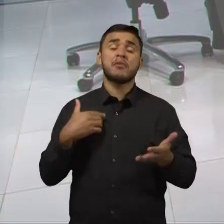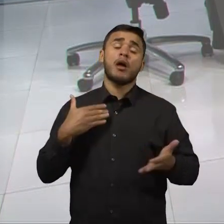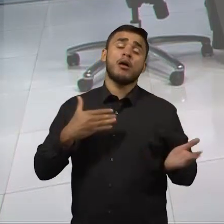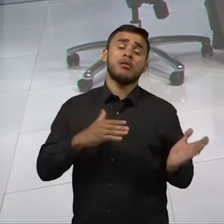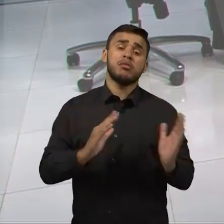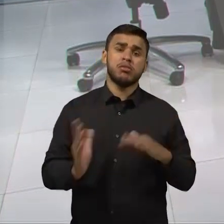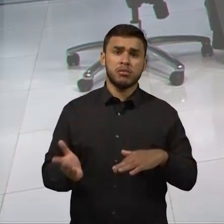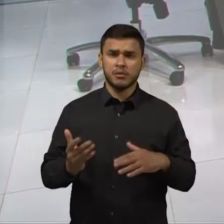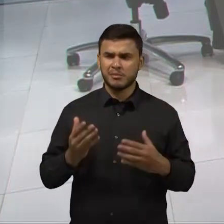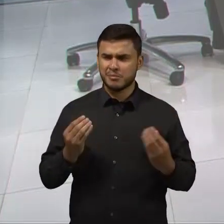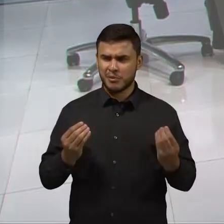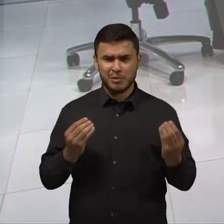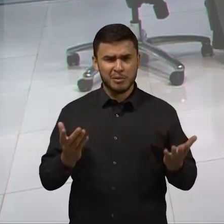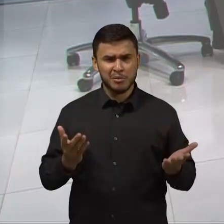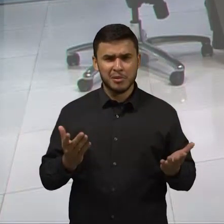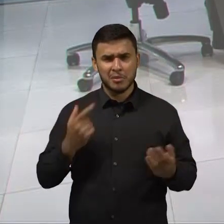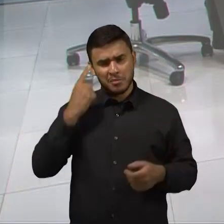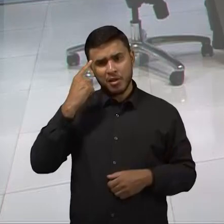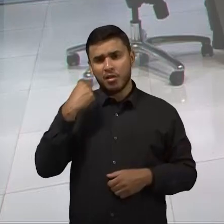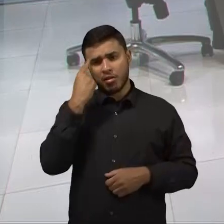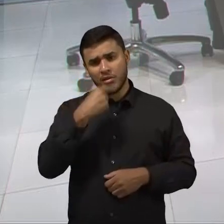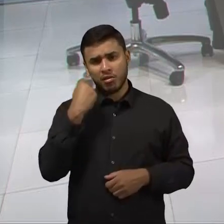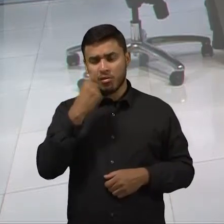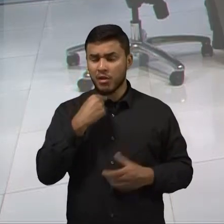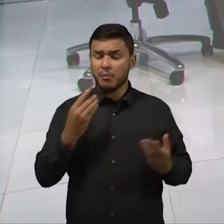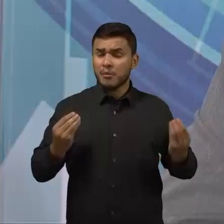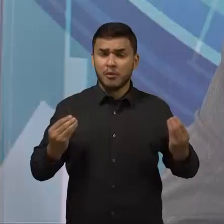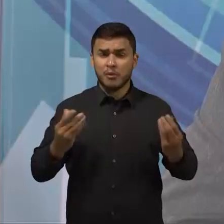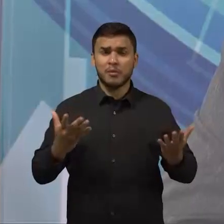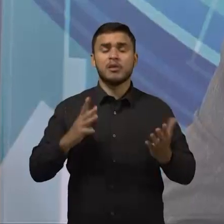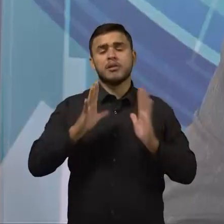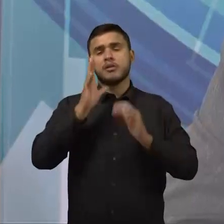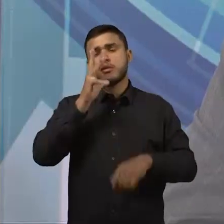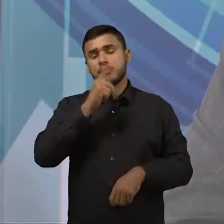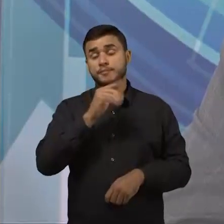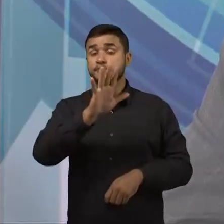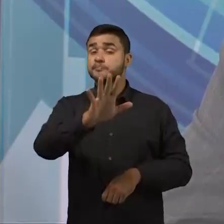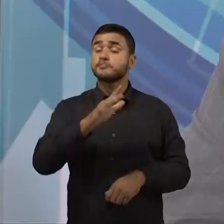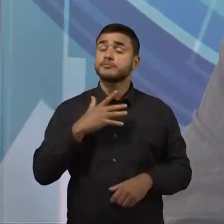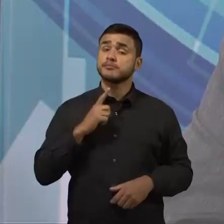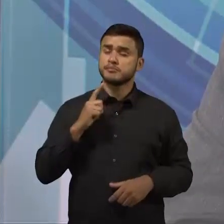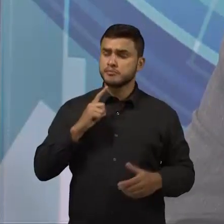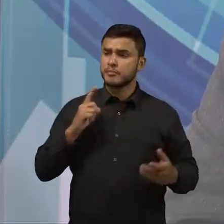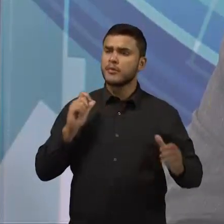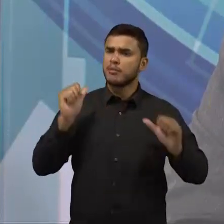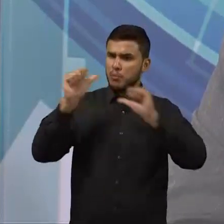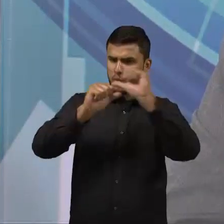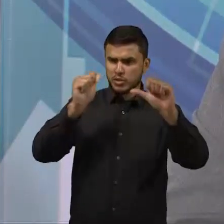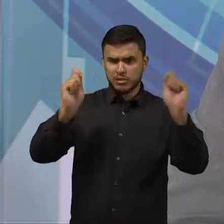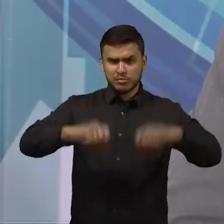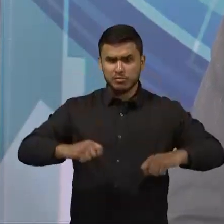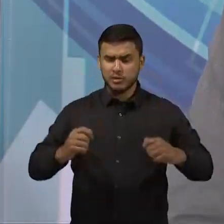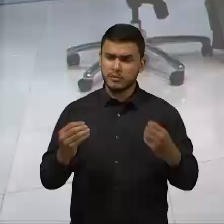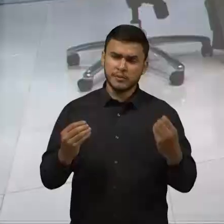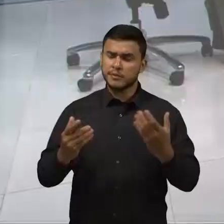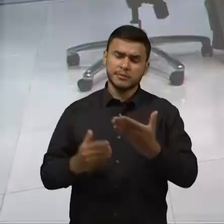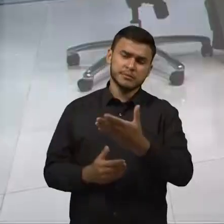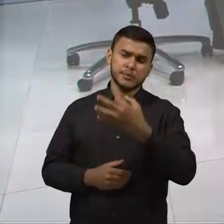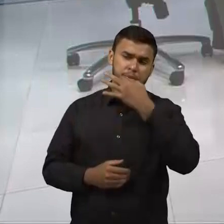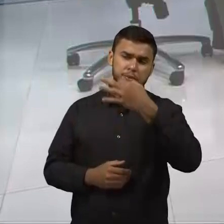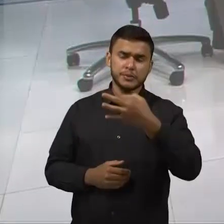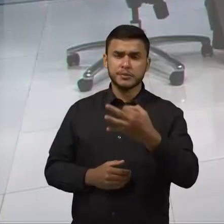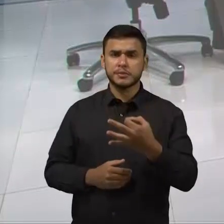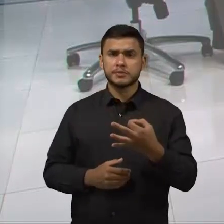penso assim. Eu queria a sua colocação. Esse resultado pode ser alterado